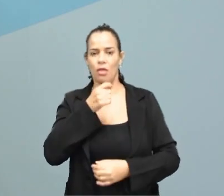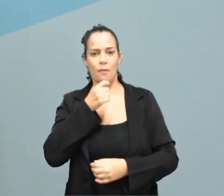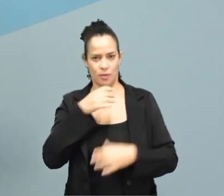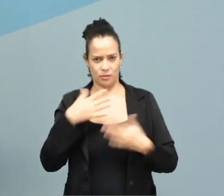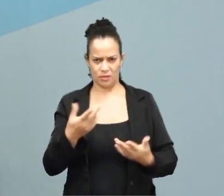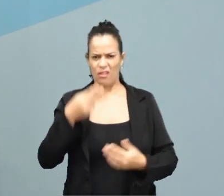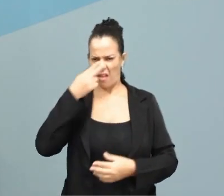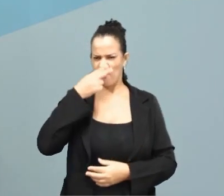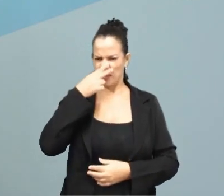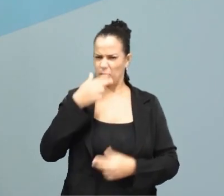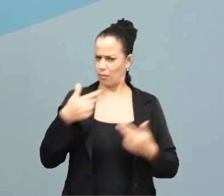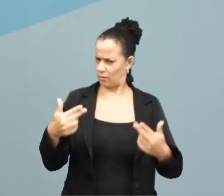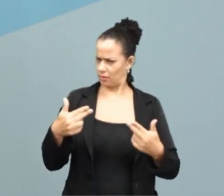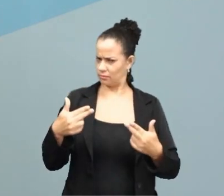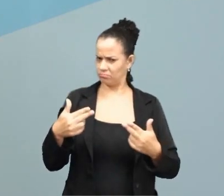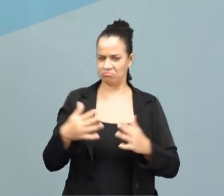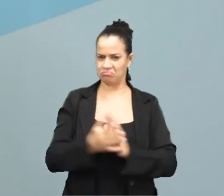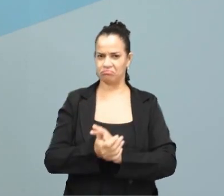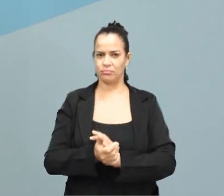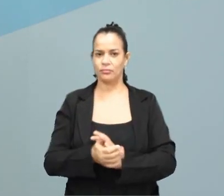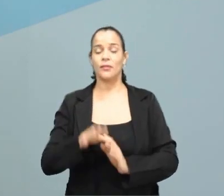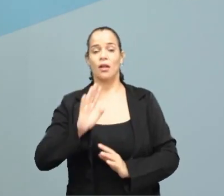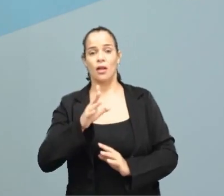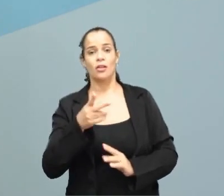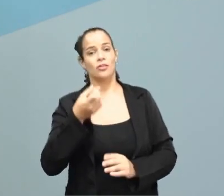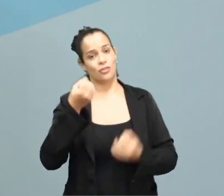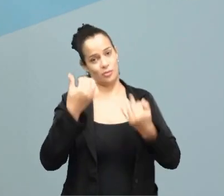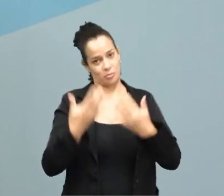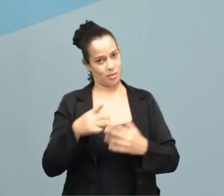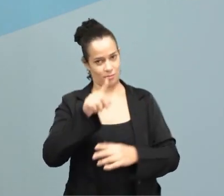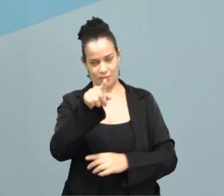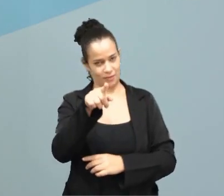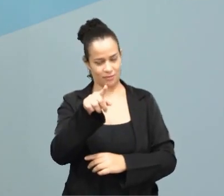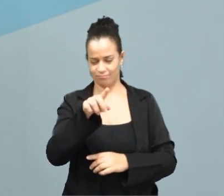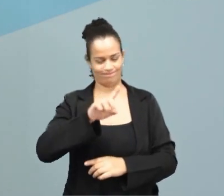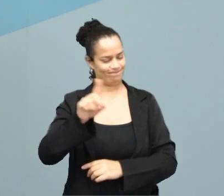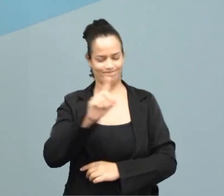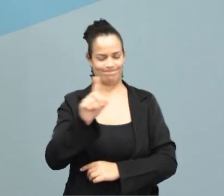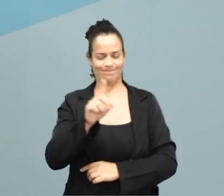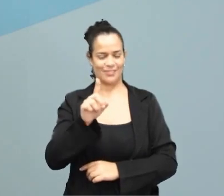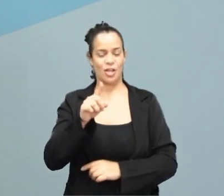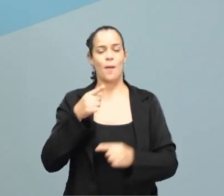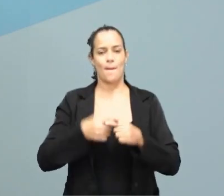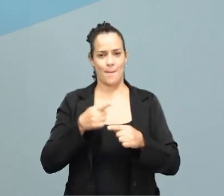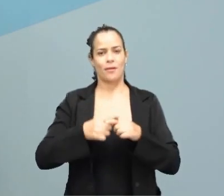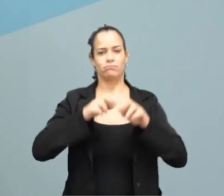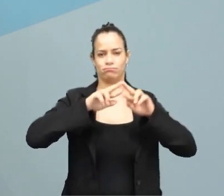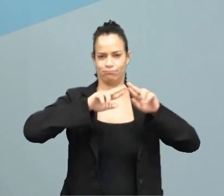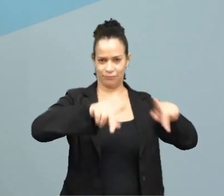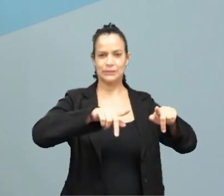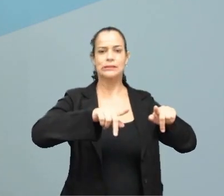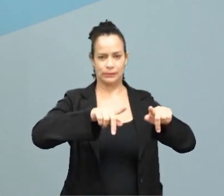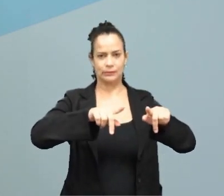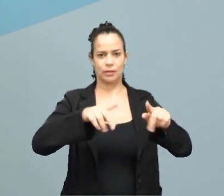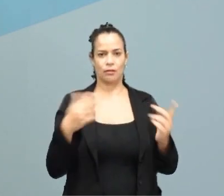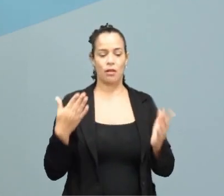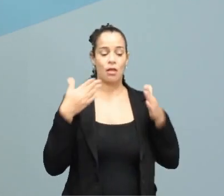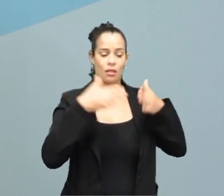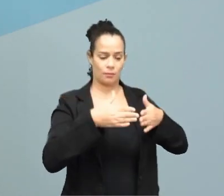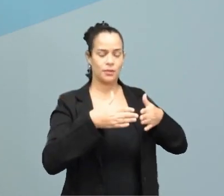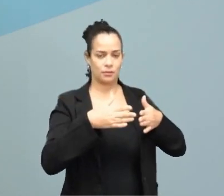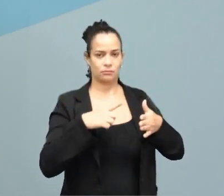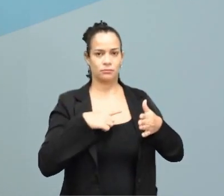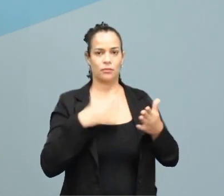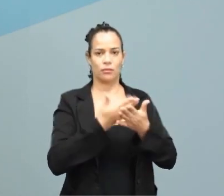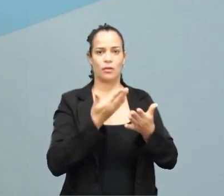Será que é a mesma coisa? De antemão eu digo logo para vocês, não é. Há diferenças e elas são bem expressivas. E na aula de hoje a